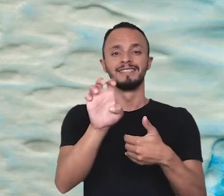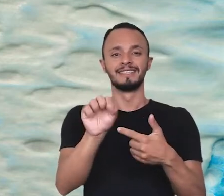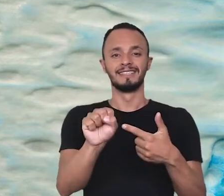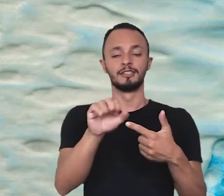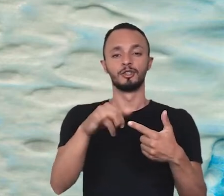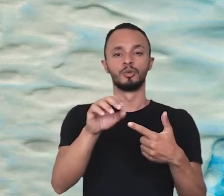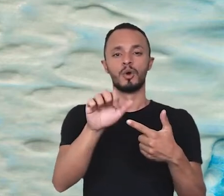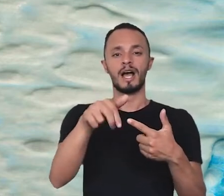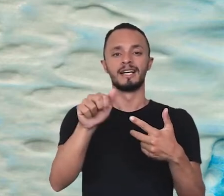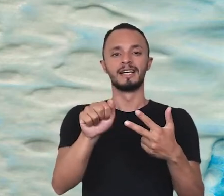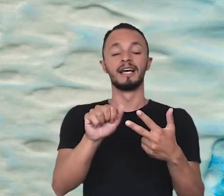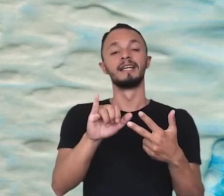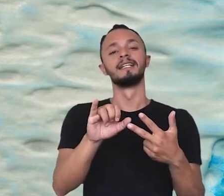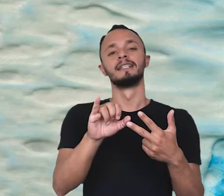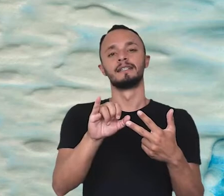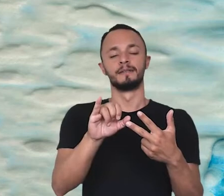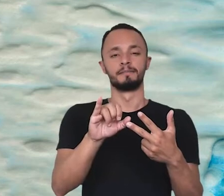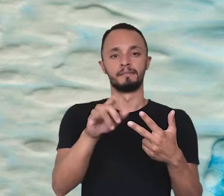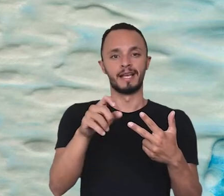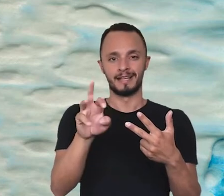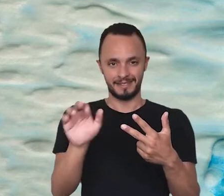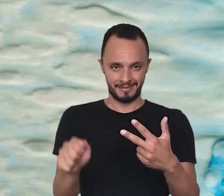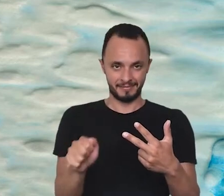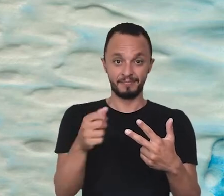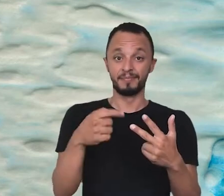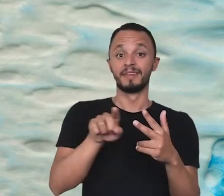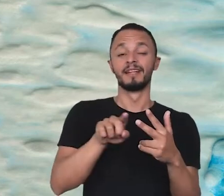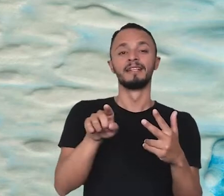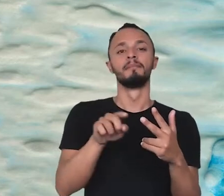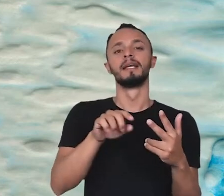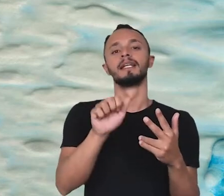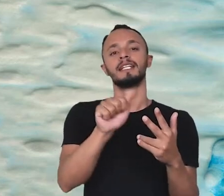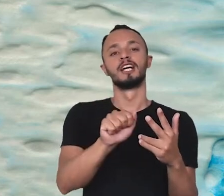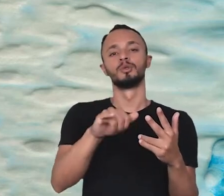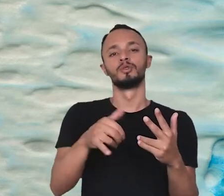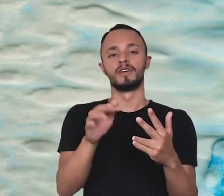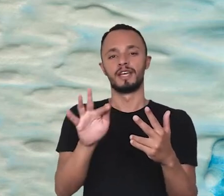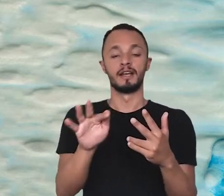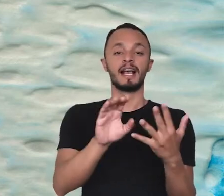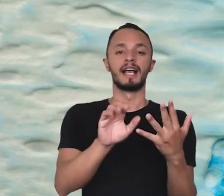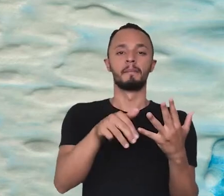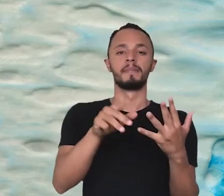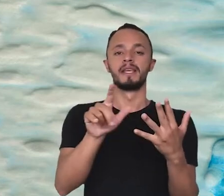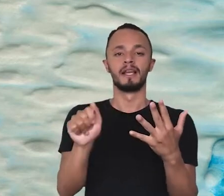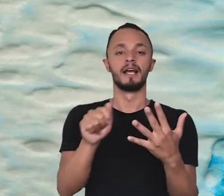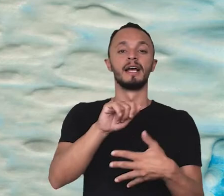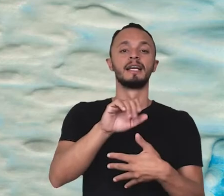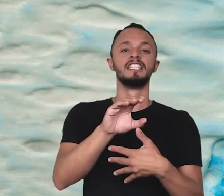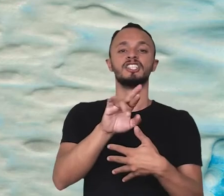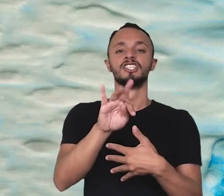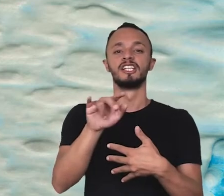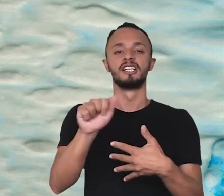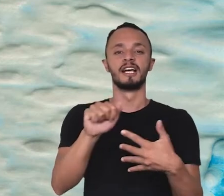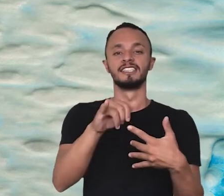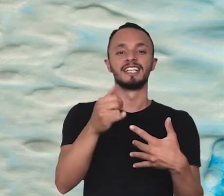Melo, Joana Luz, Luísa Pedra. Dramaturgia sonora de Adriano Júnior Ferreira, Camila Vieira, Cristina